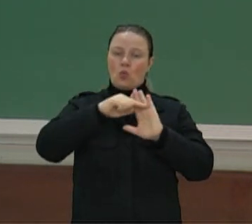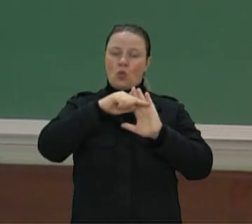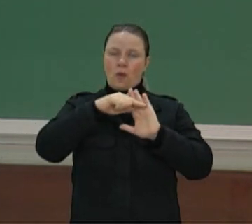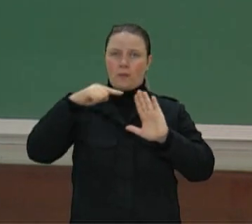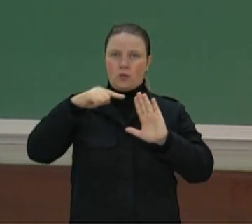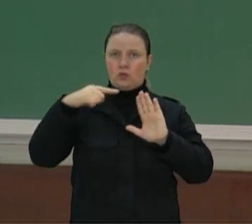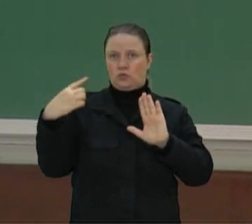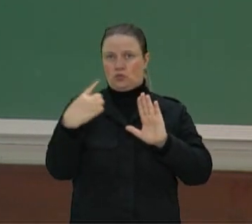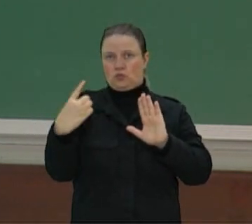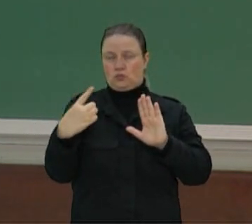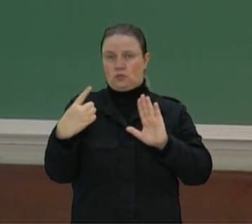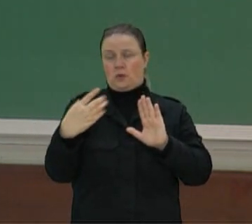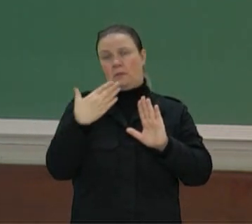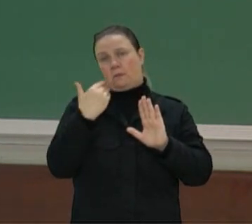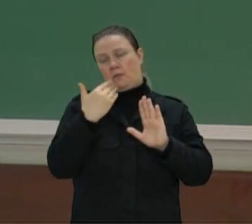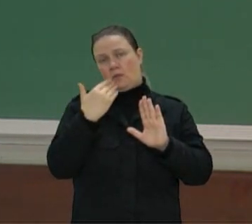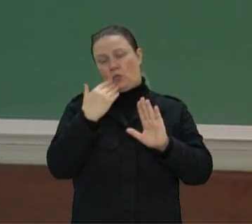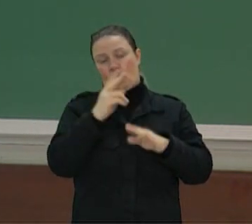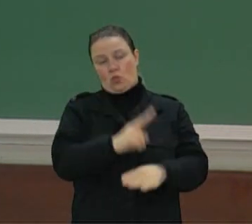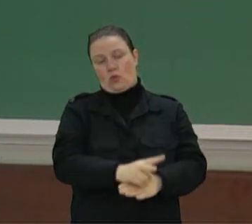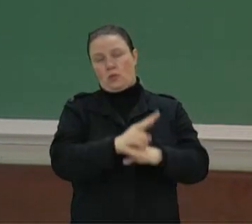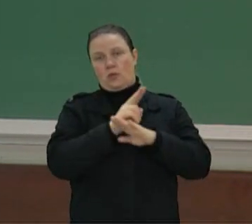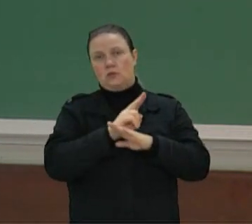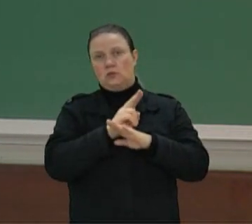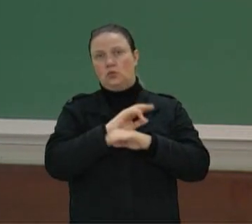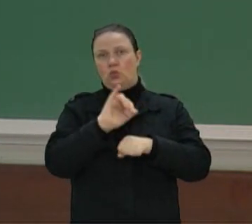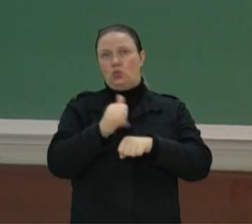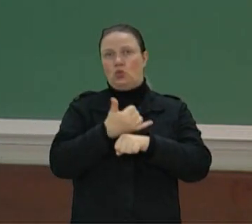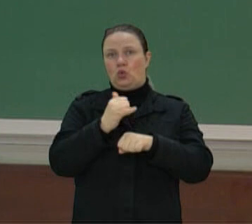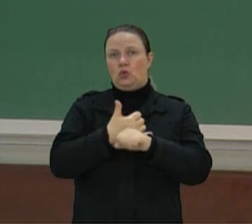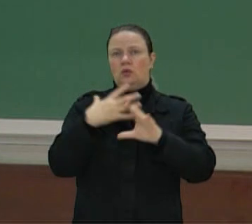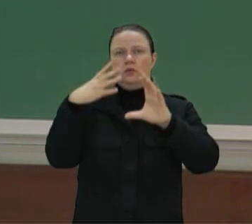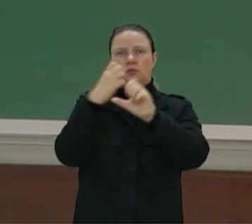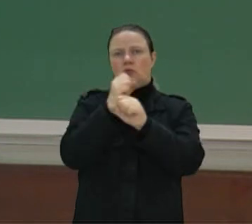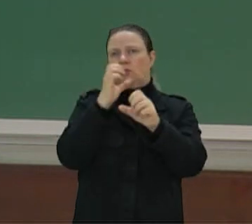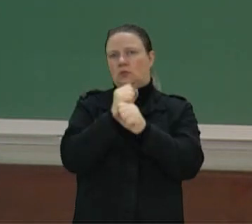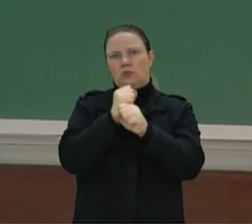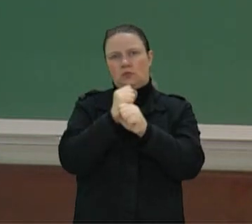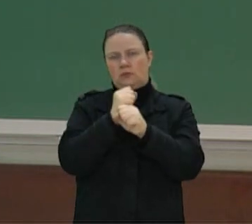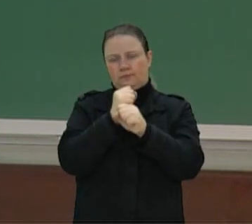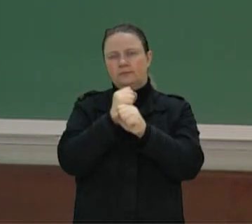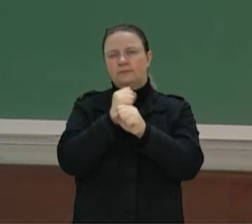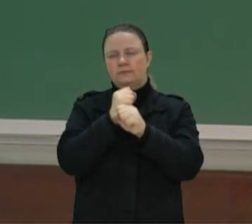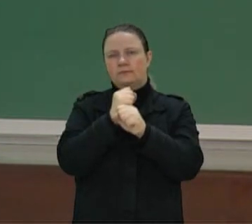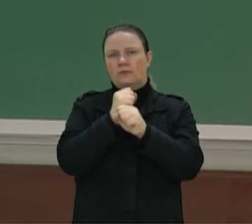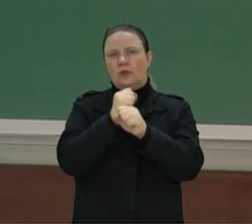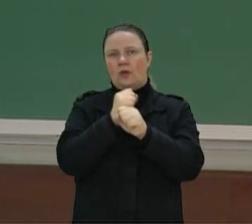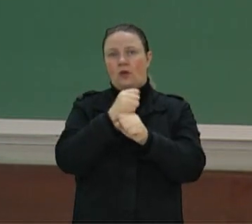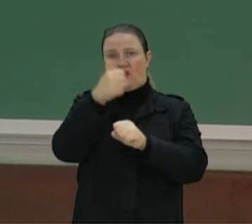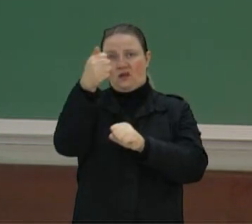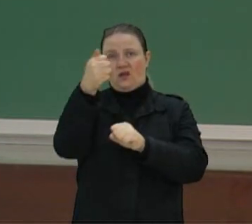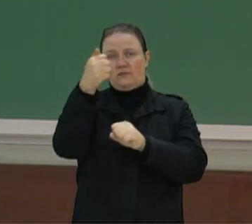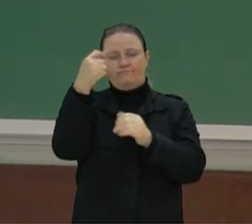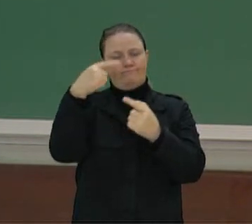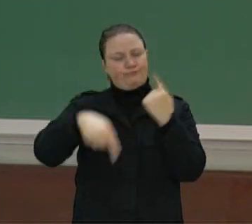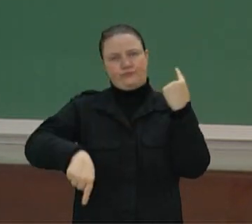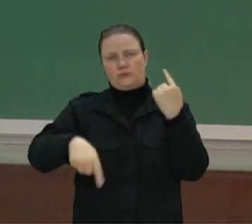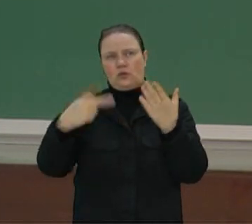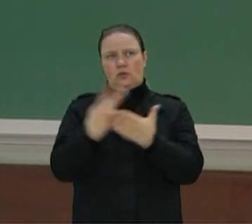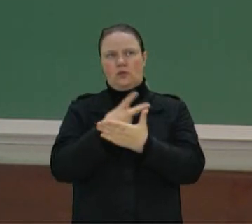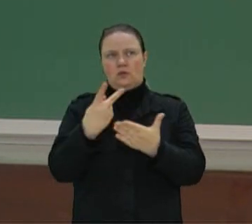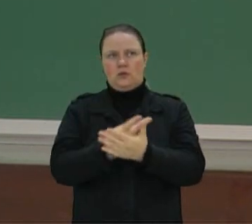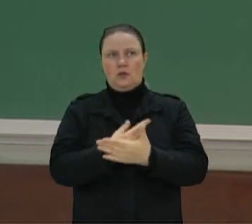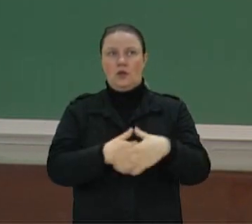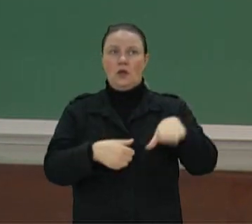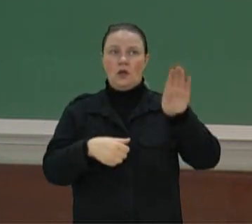simples. Então é mais vantajoso emprestar a juros simples com menor do que 1. Então a alternativa A está errada. Beleza?